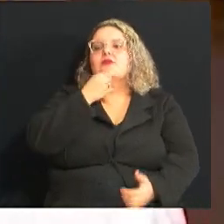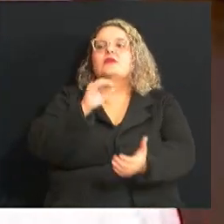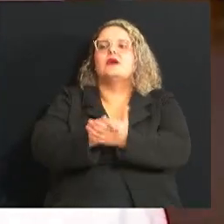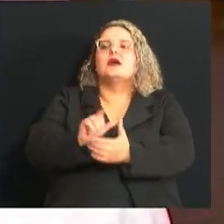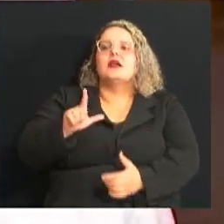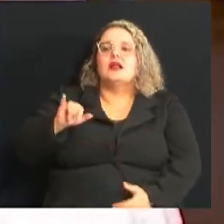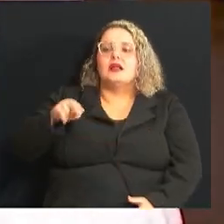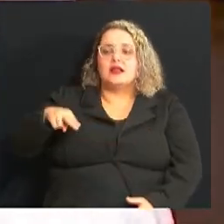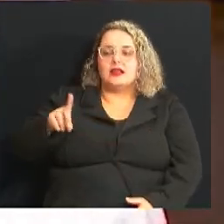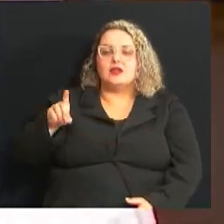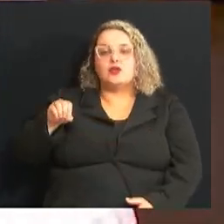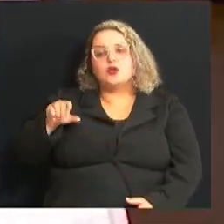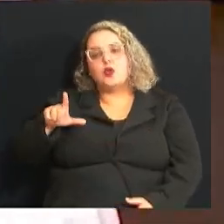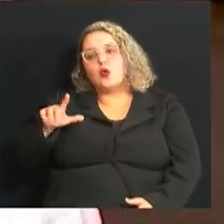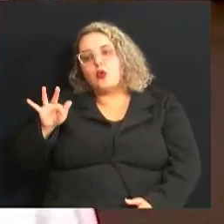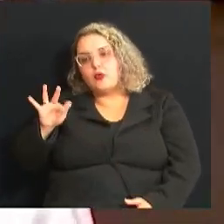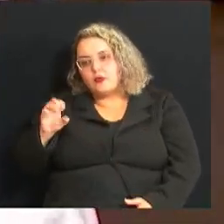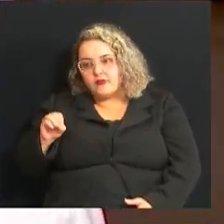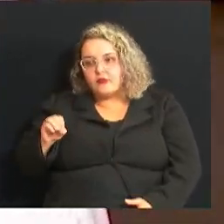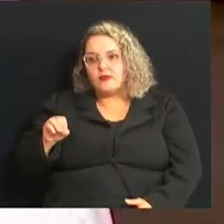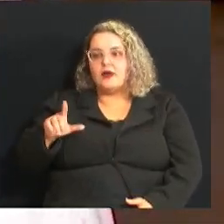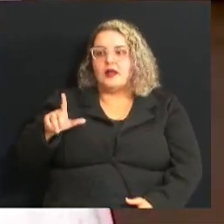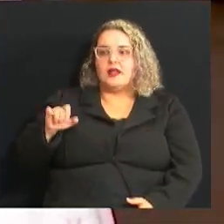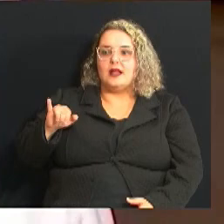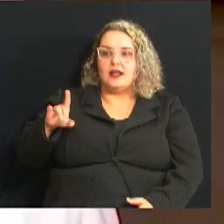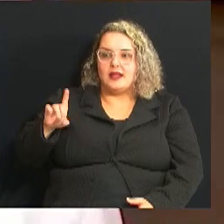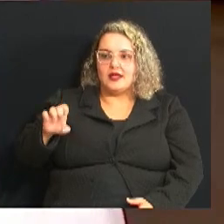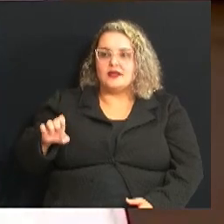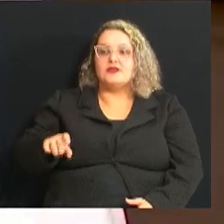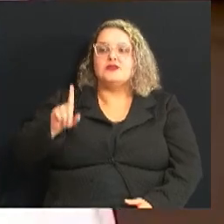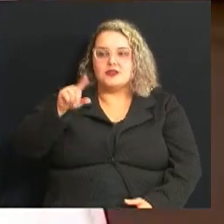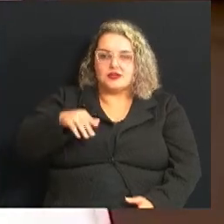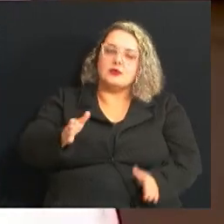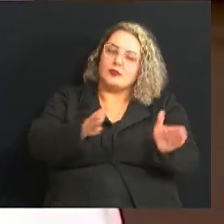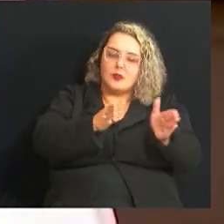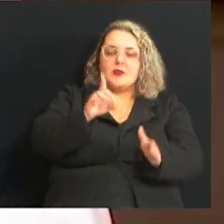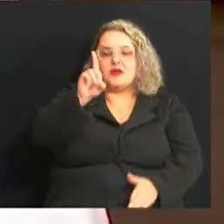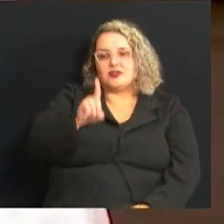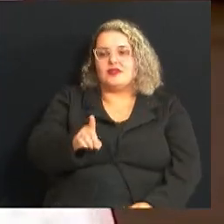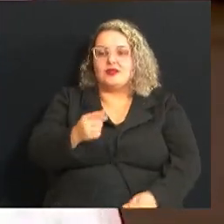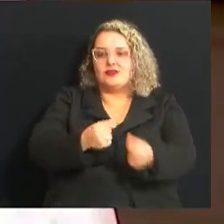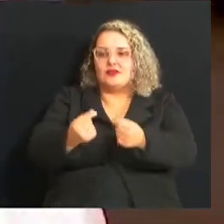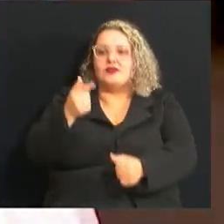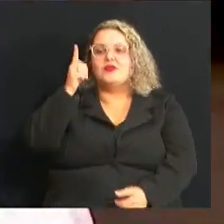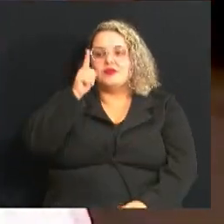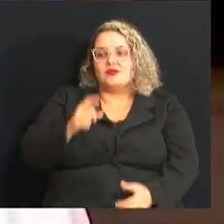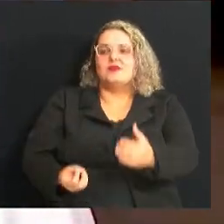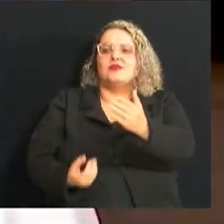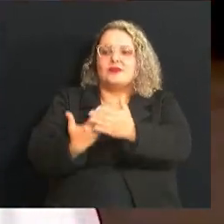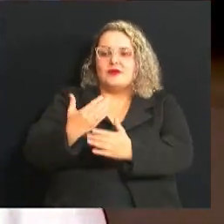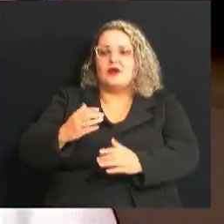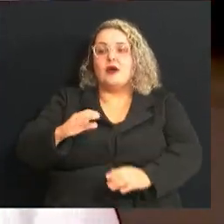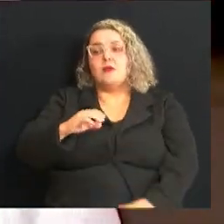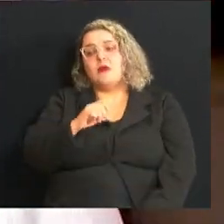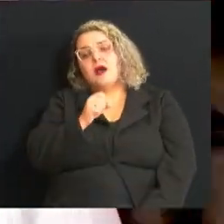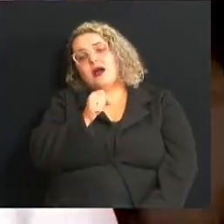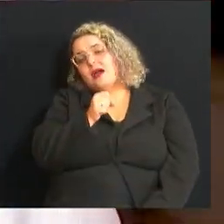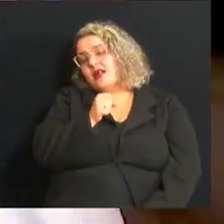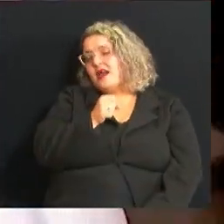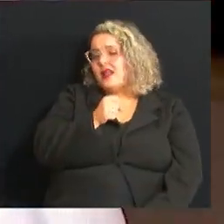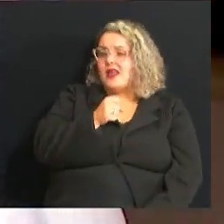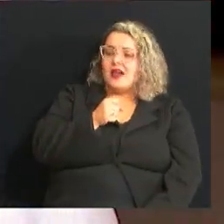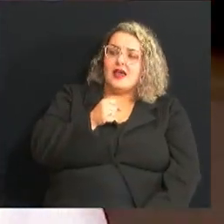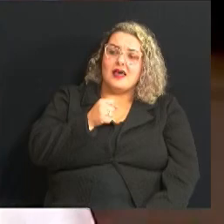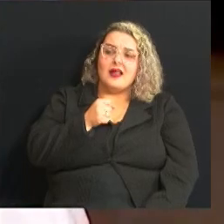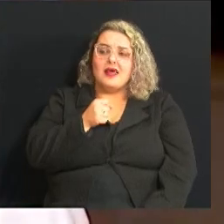na ocasião era diretor financeiro, eu consegui montar o coral. A gente era